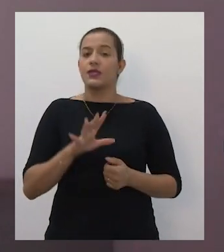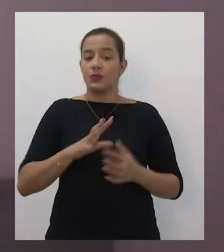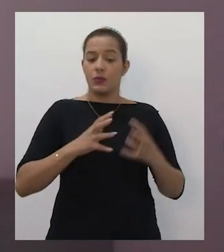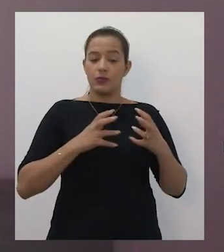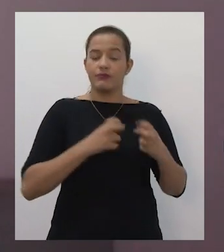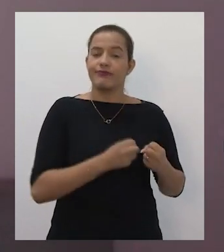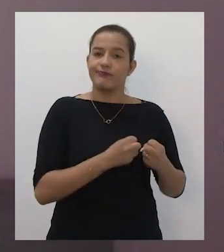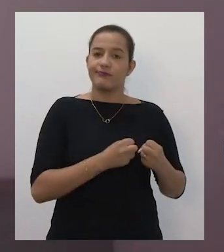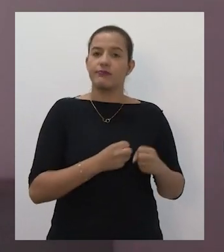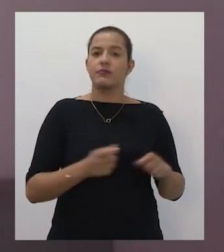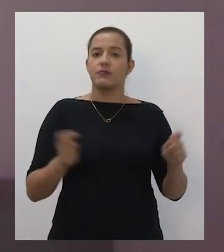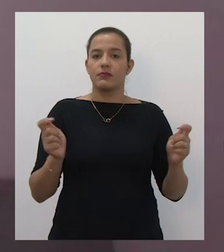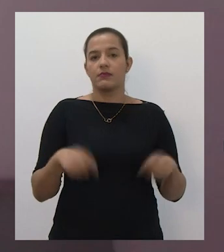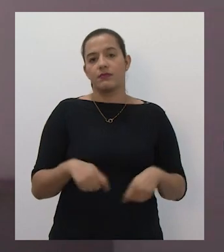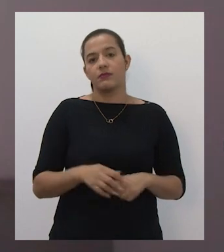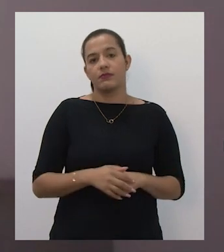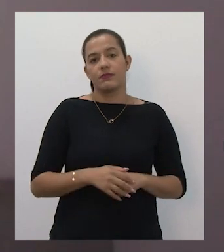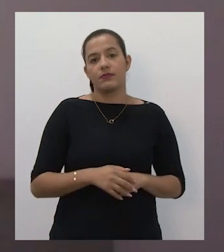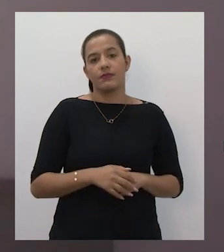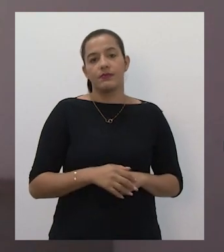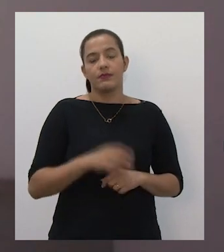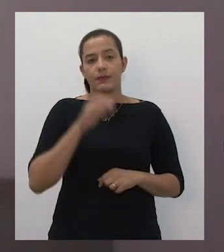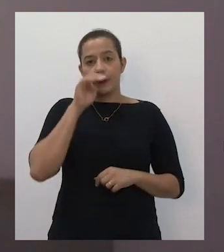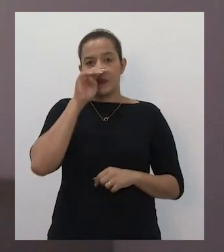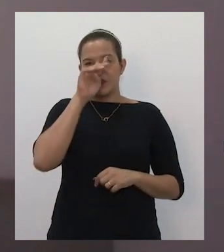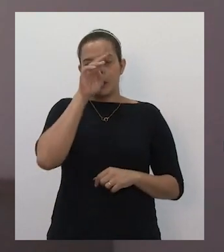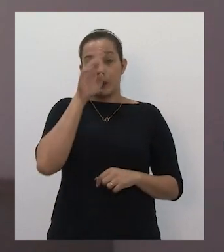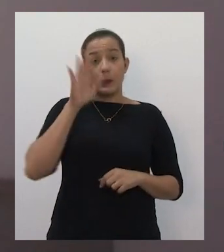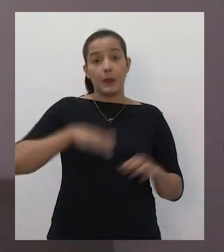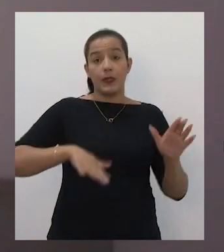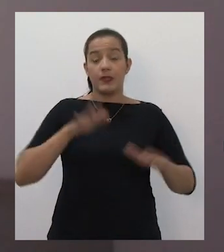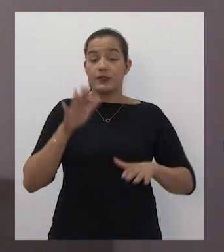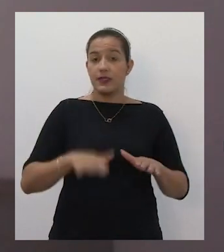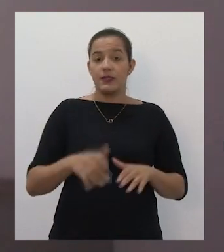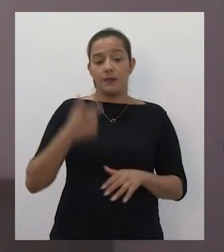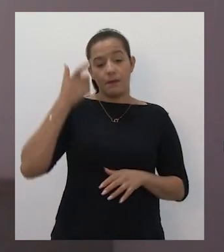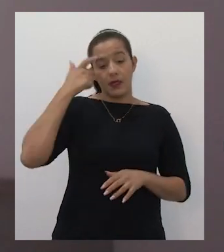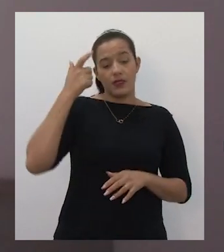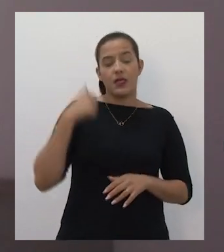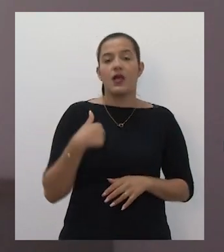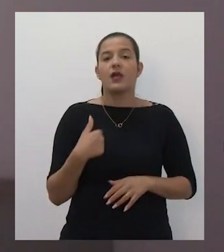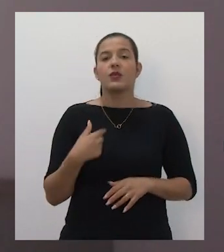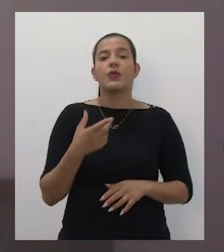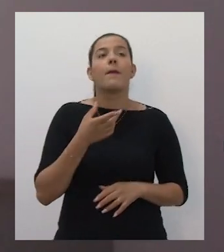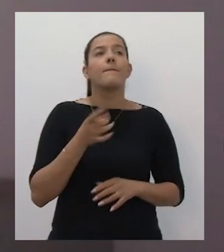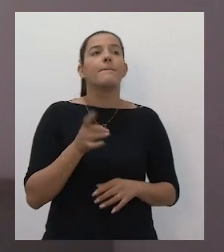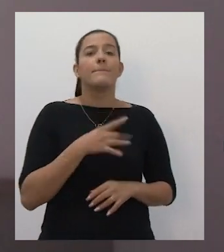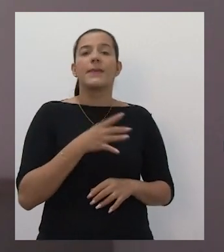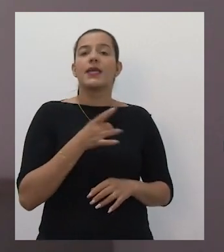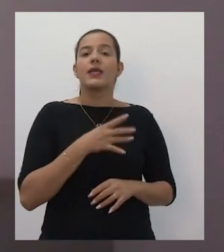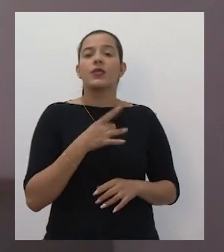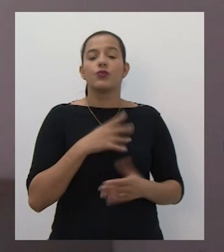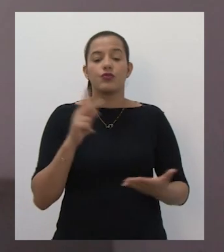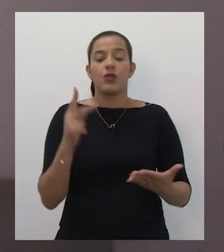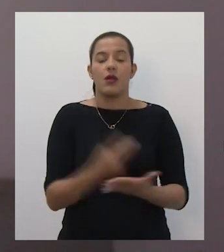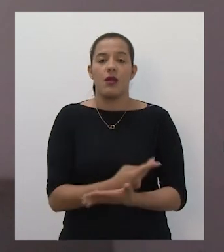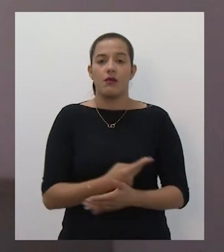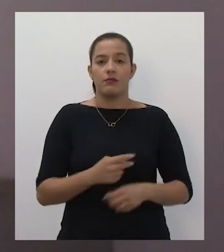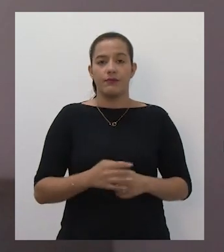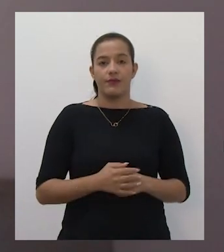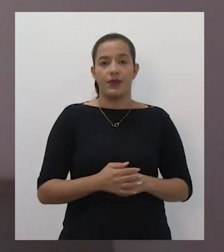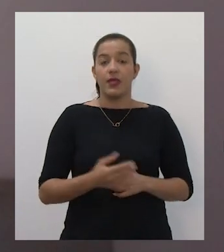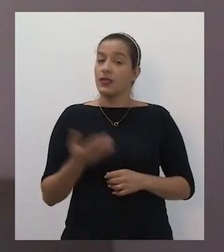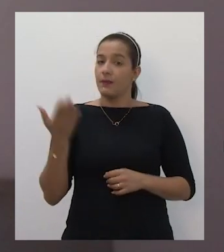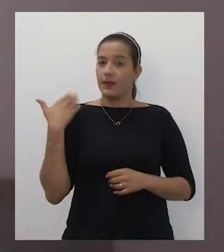gente e por conta desse medo de errar. E errar, antigamente, era